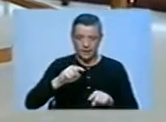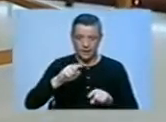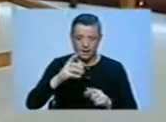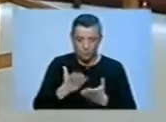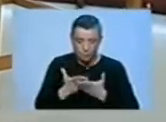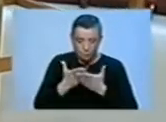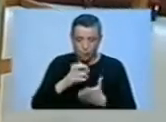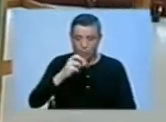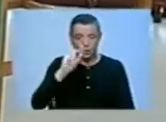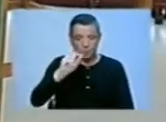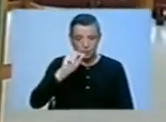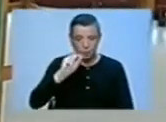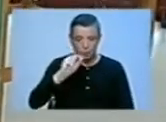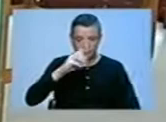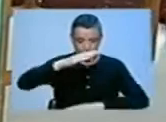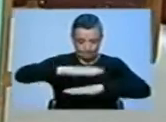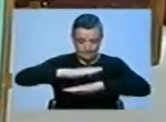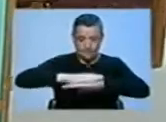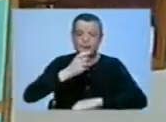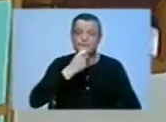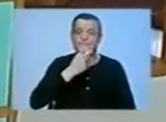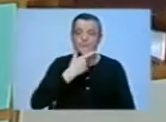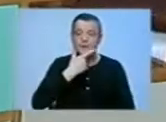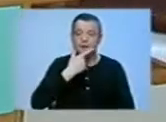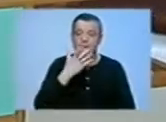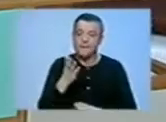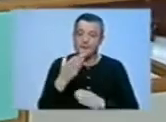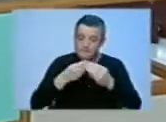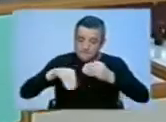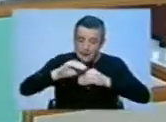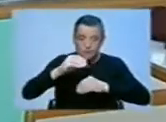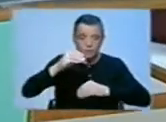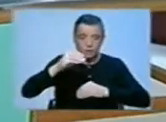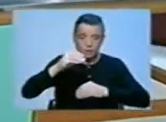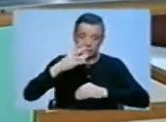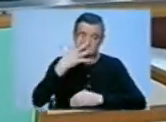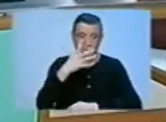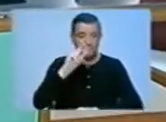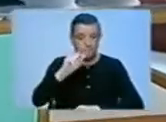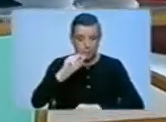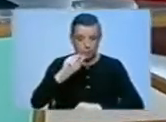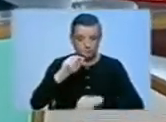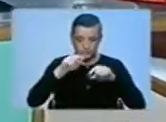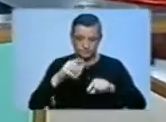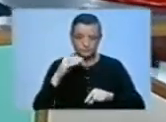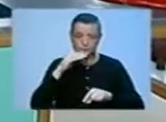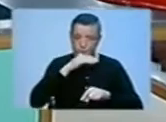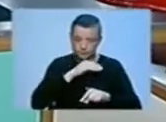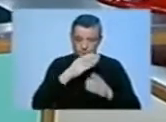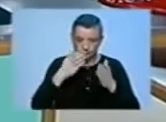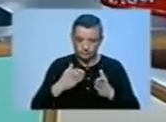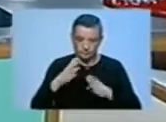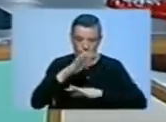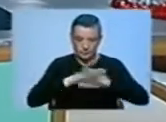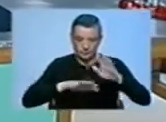e mais oito minutos tapada com os feijões e profunda vez mais cinco minutos já estava entretanto já está que a fez ser agora que vamos